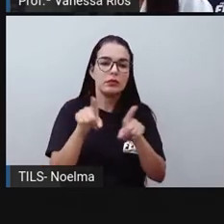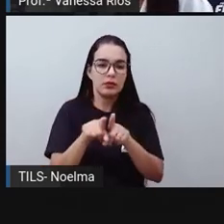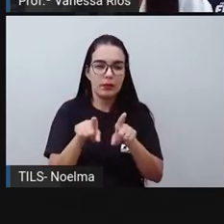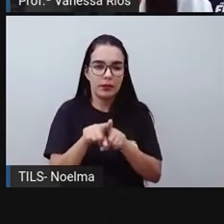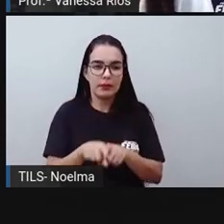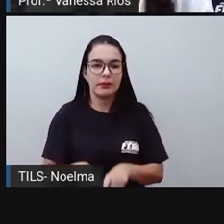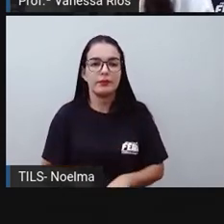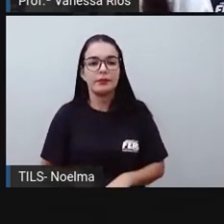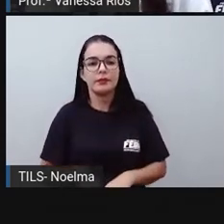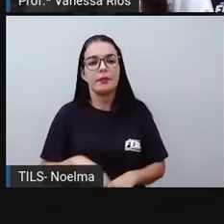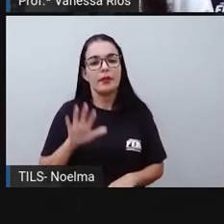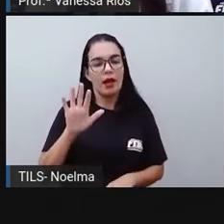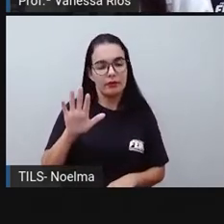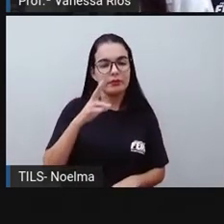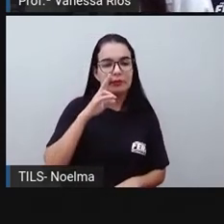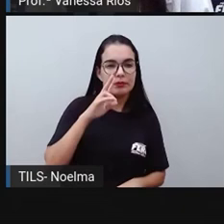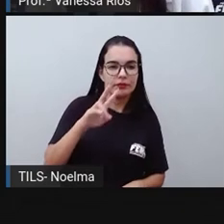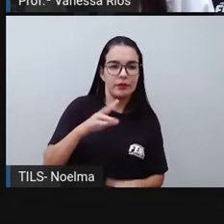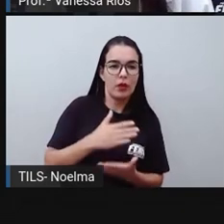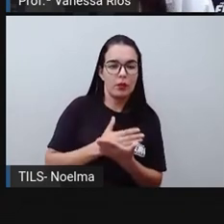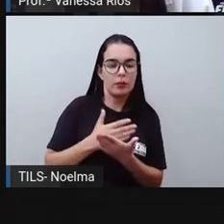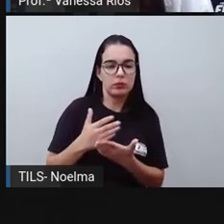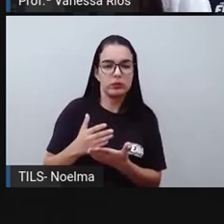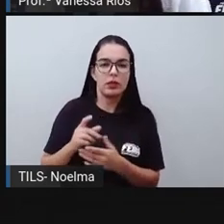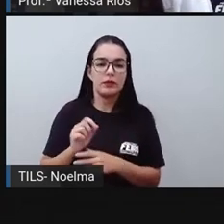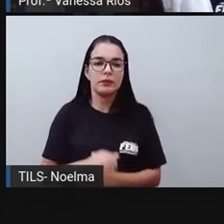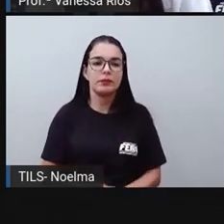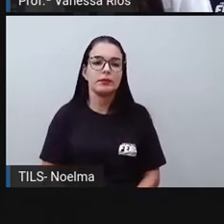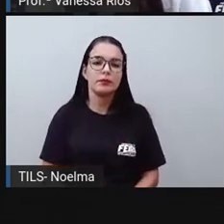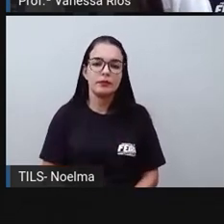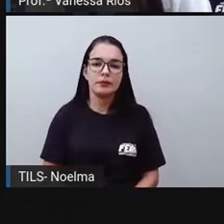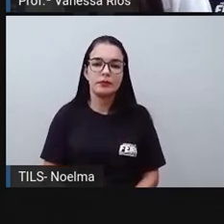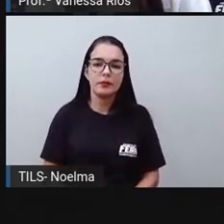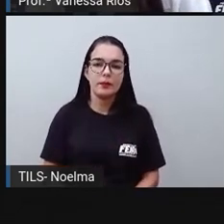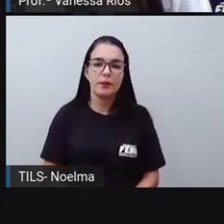pelo 3. Mas a gente vai começar pela unidade, tá